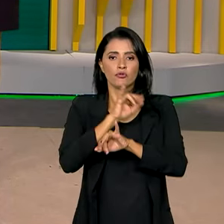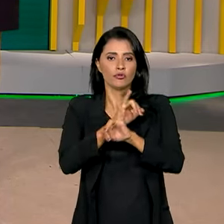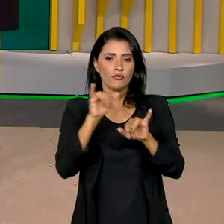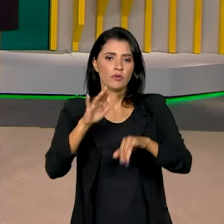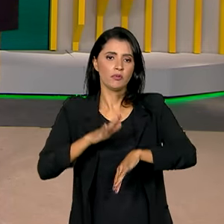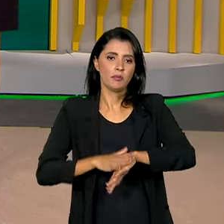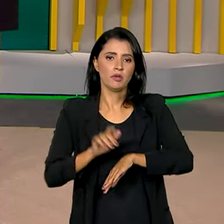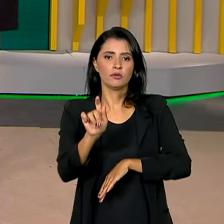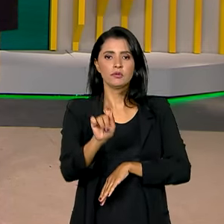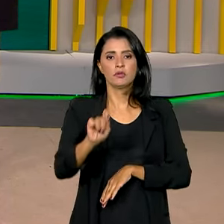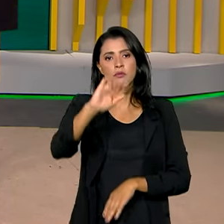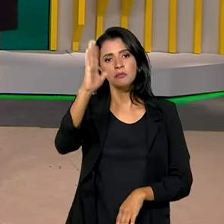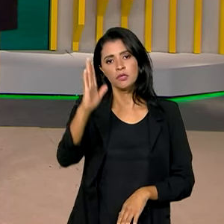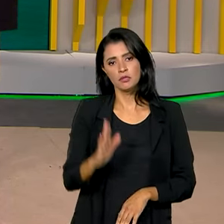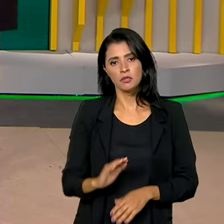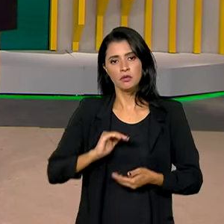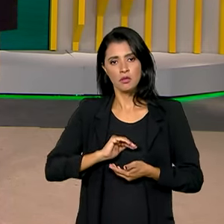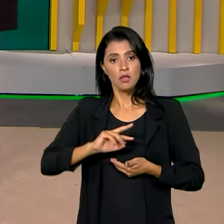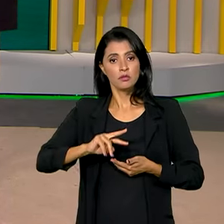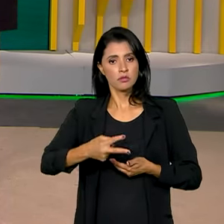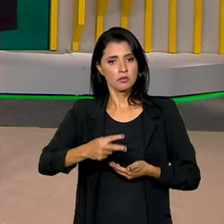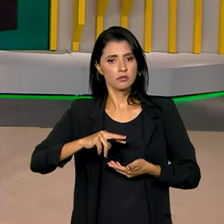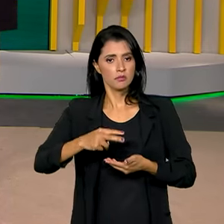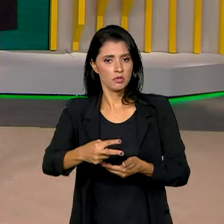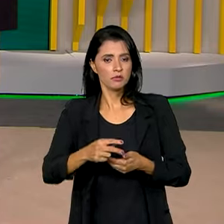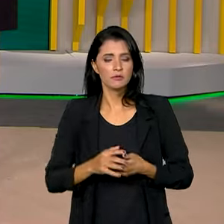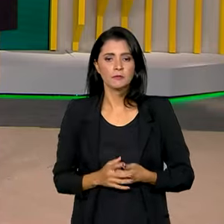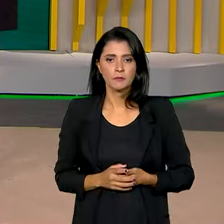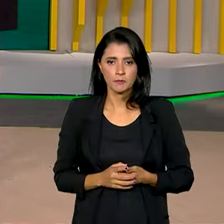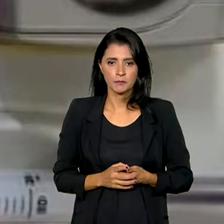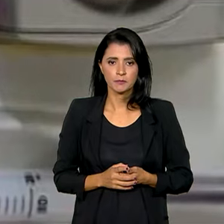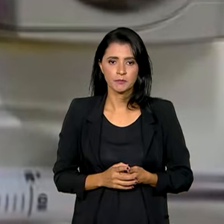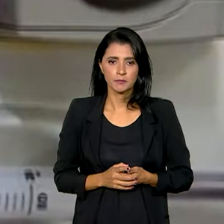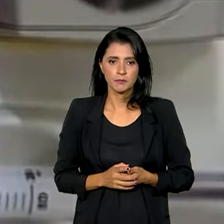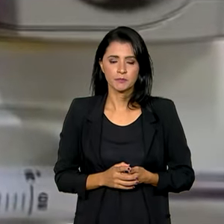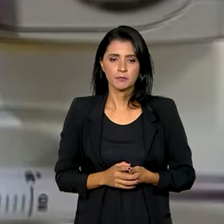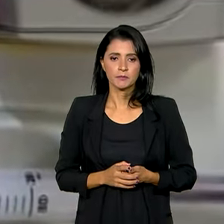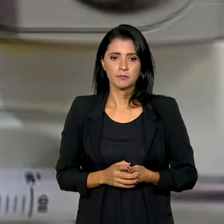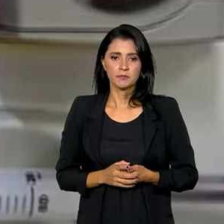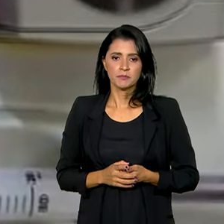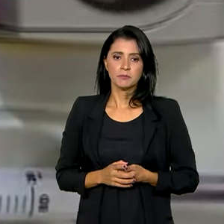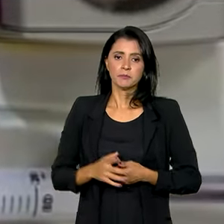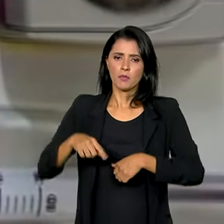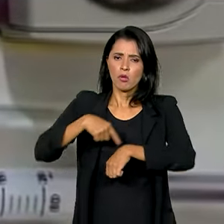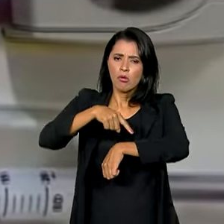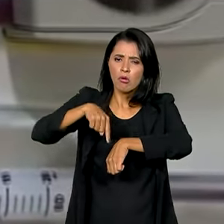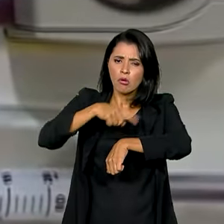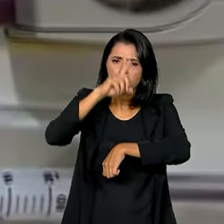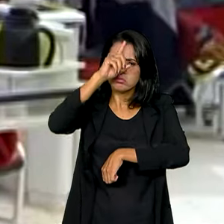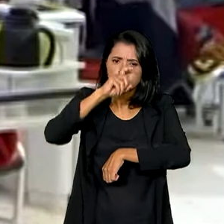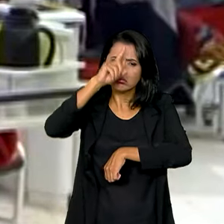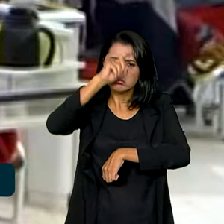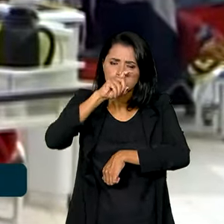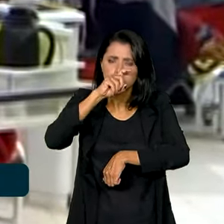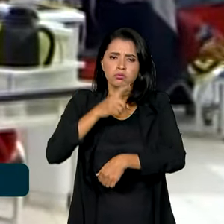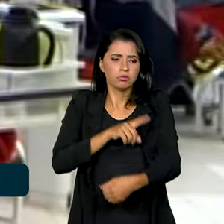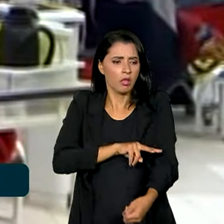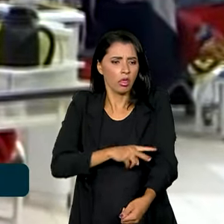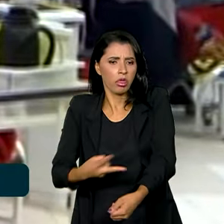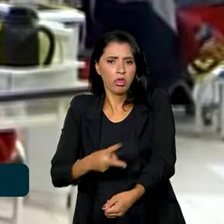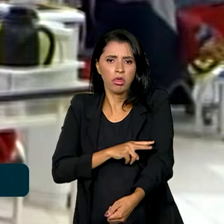divulgados pela Associação Brasileira de Transplantes de Órgãos. Horas no hospital fazendo